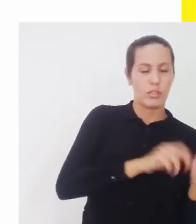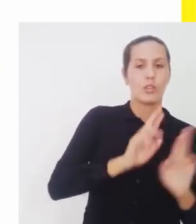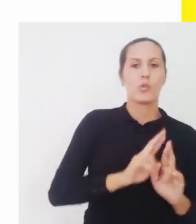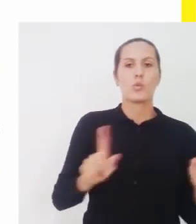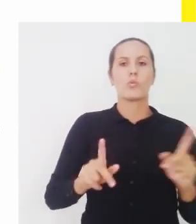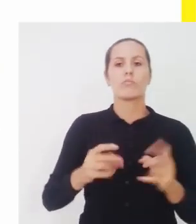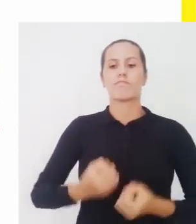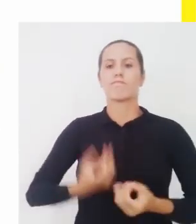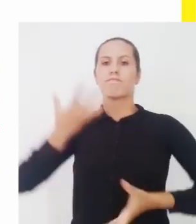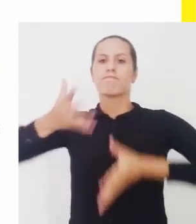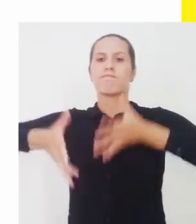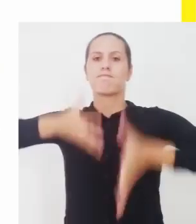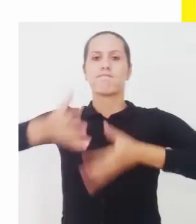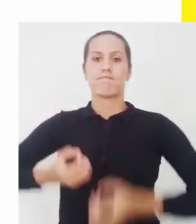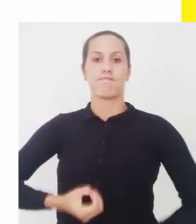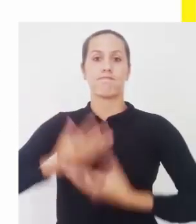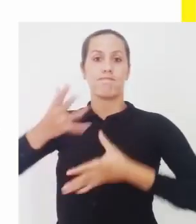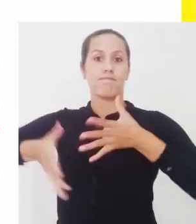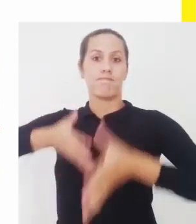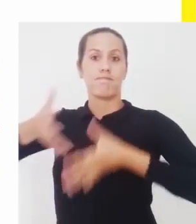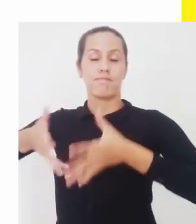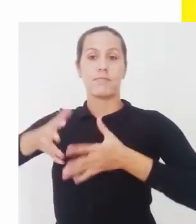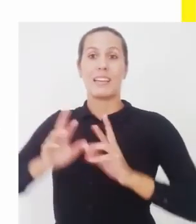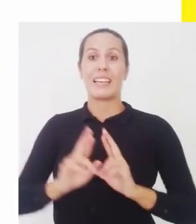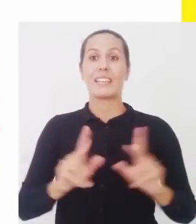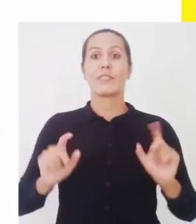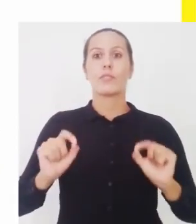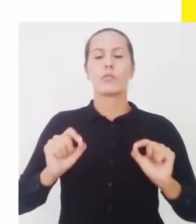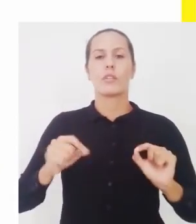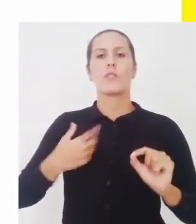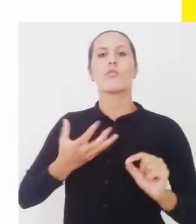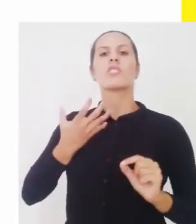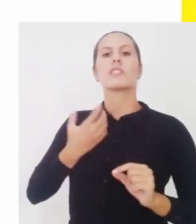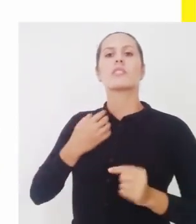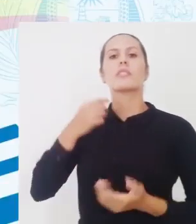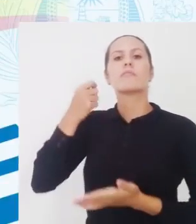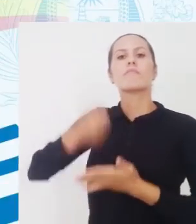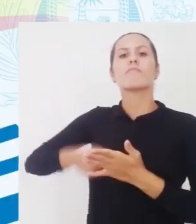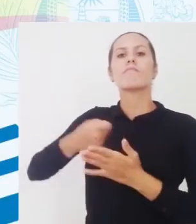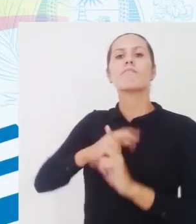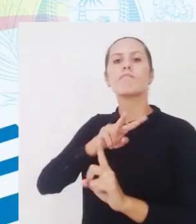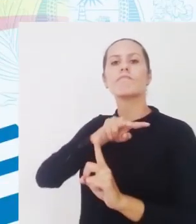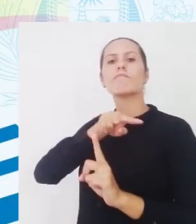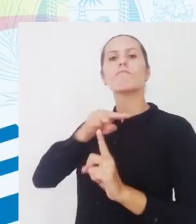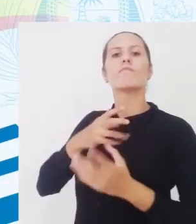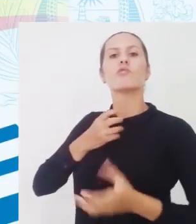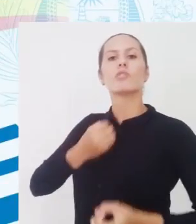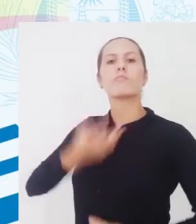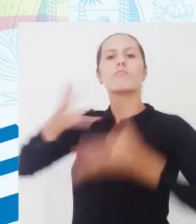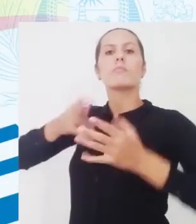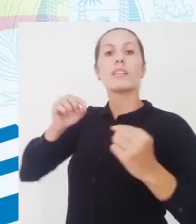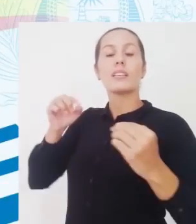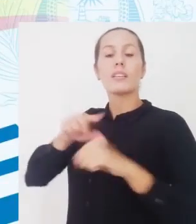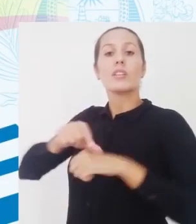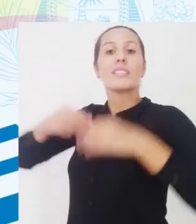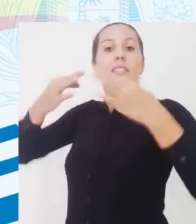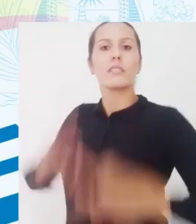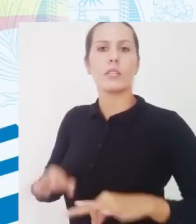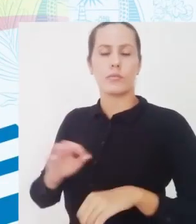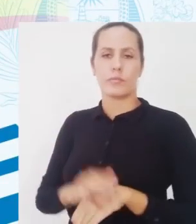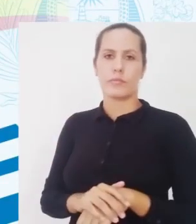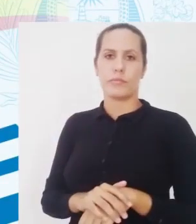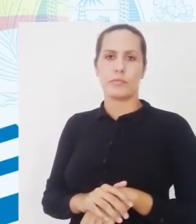devemos nos preparar e preparar bem nossos argumentos com afinco. Ao contrário do texto escrito,